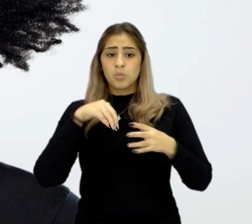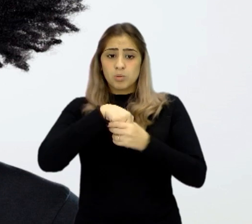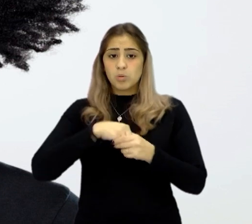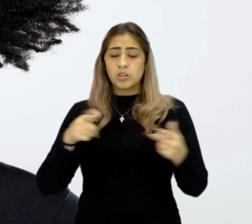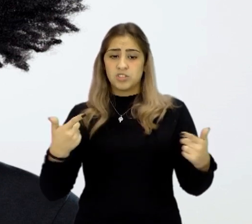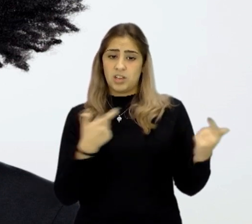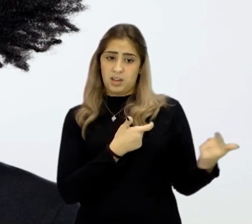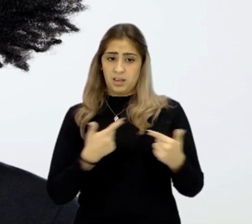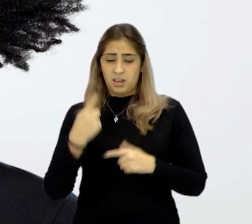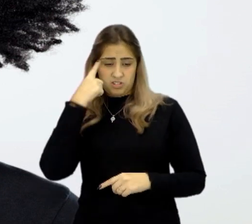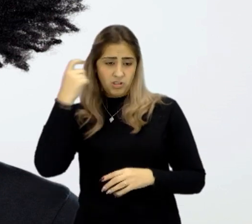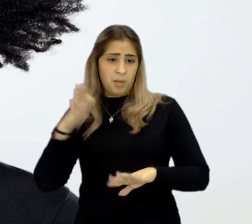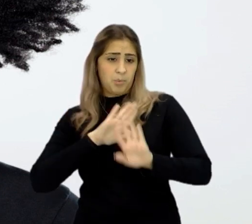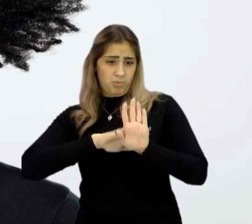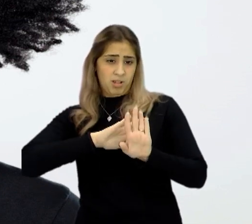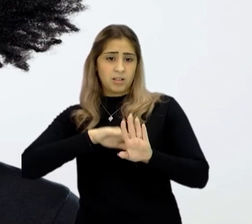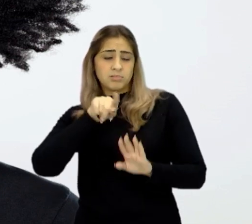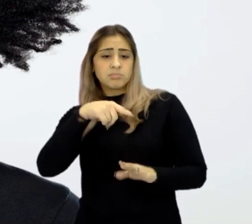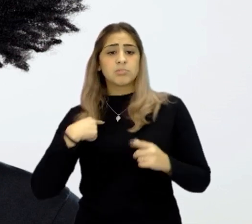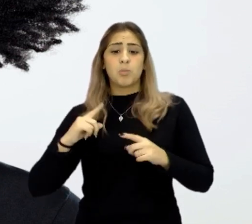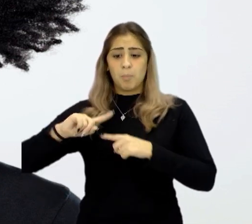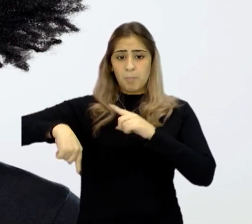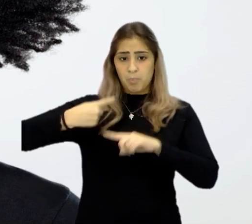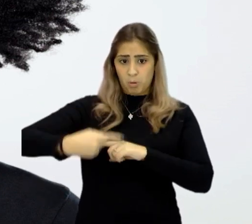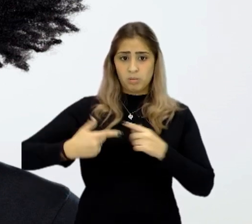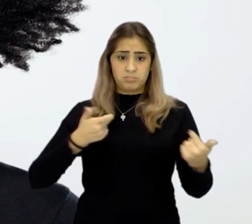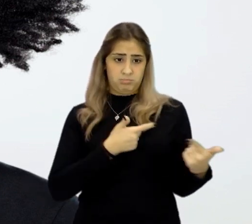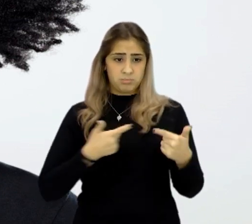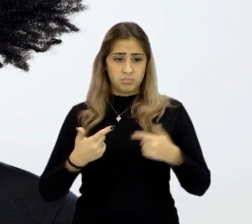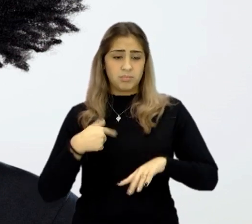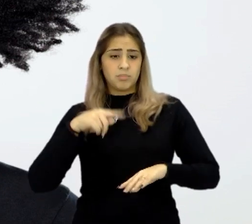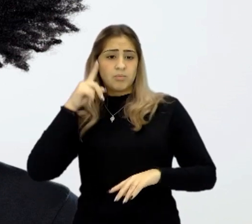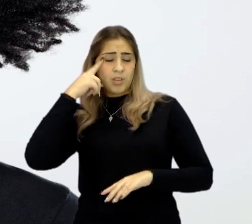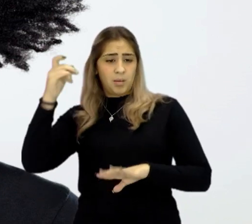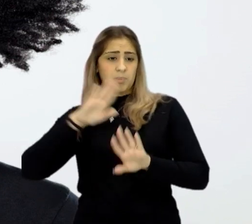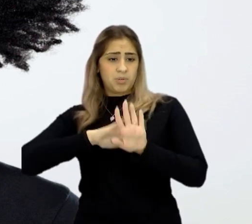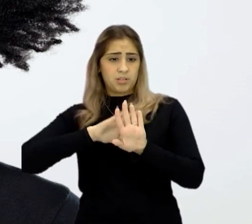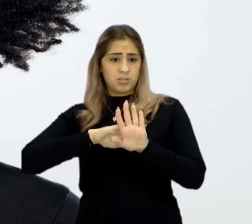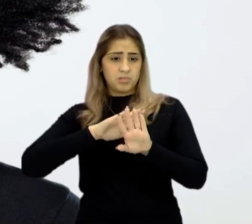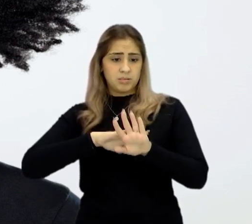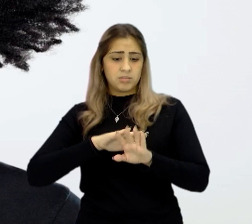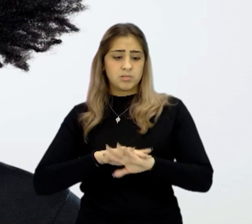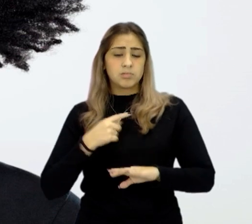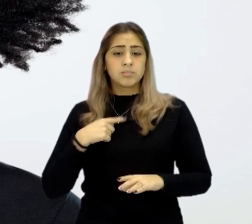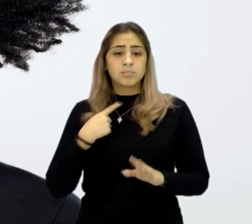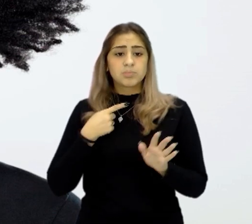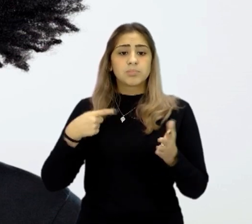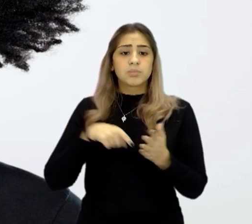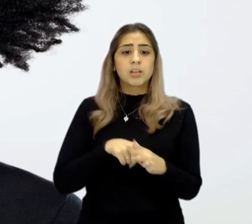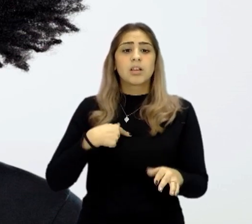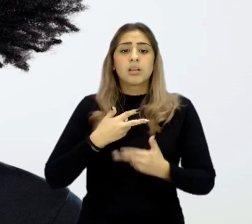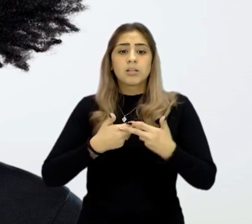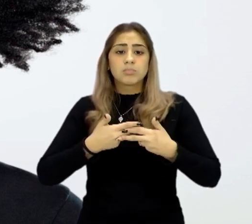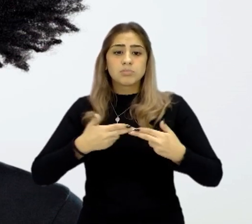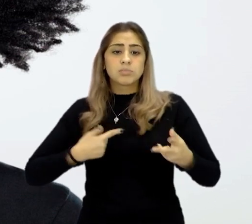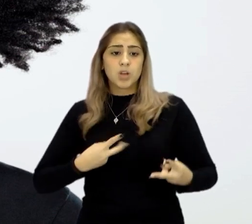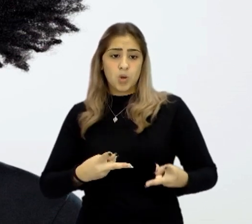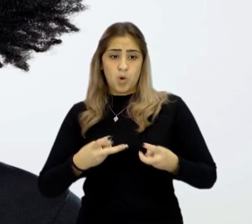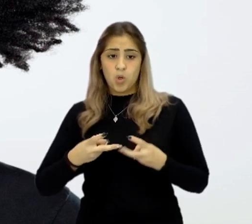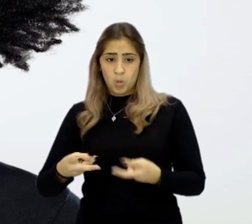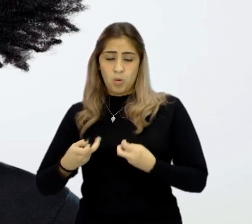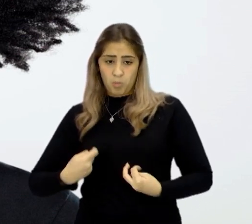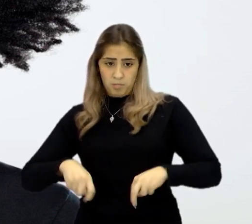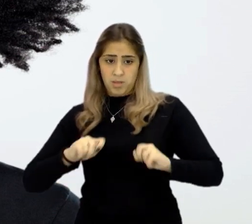No pós-Guerra Fria, acontece o avanço da globalização que atinge as políticas econômicas dos países da